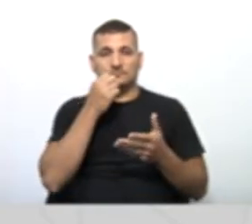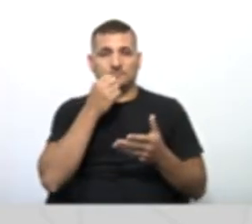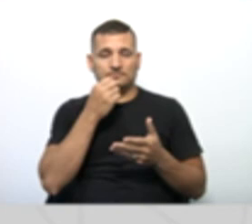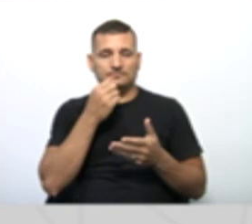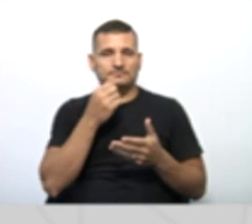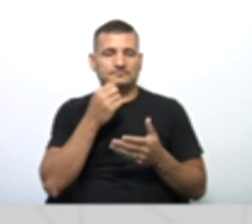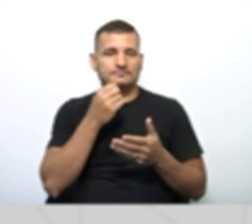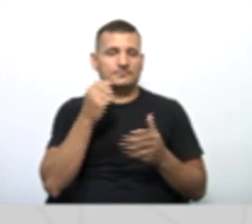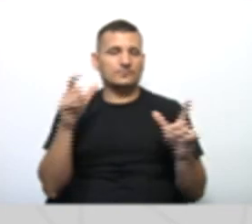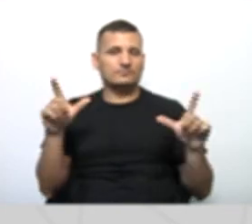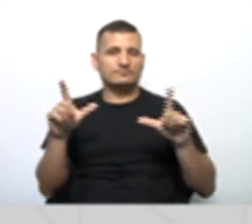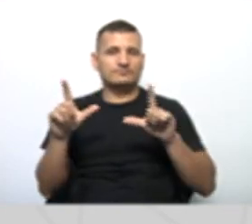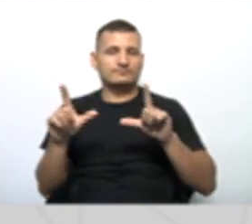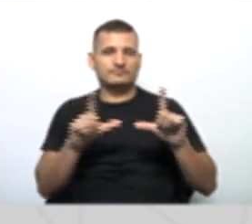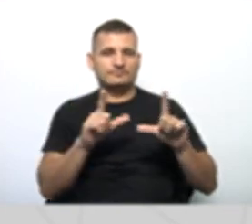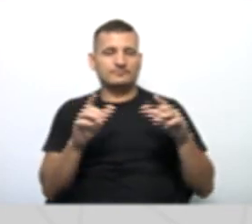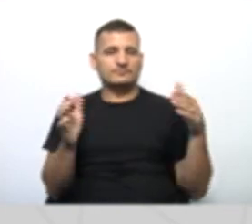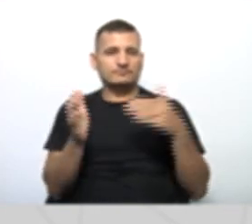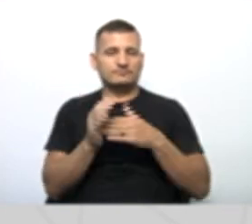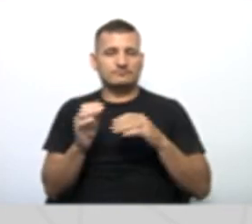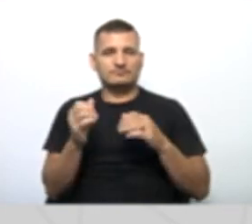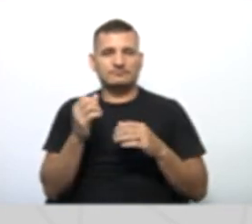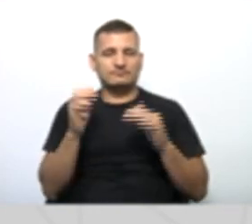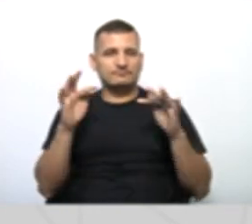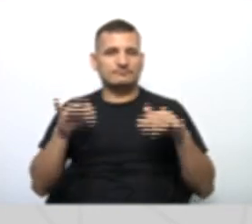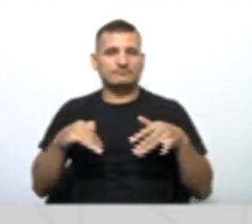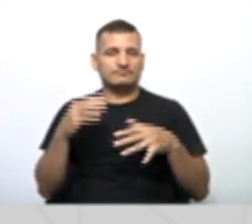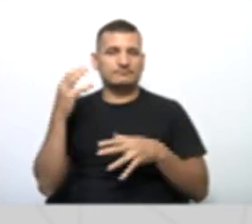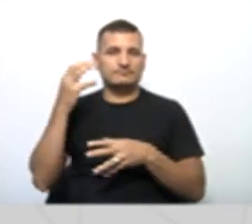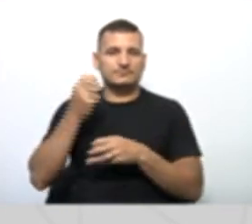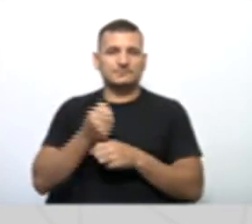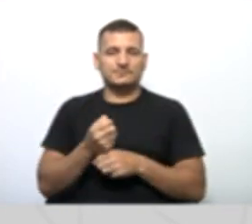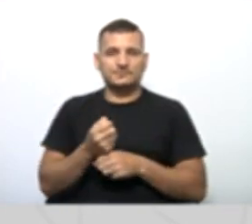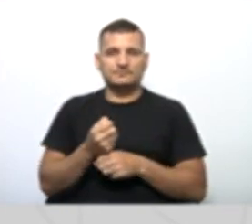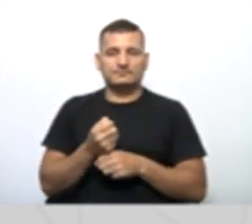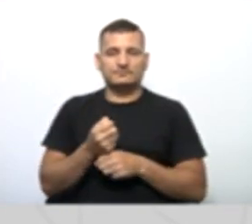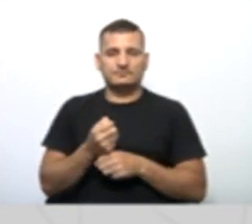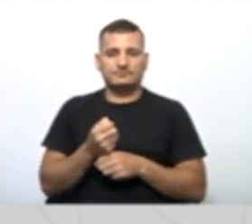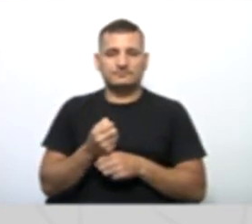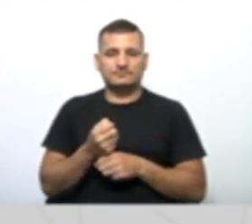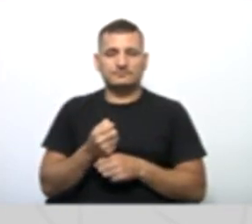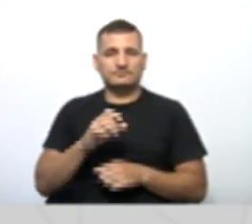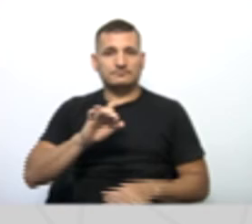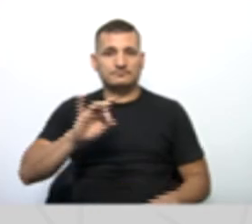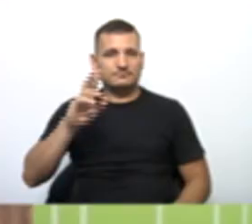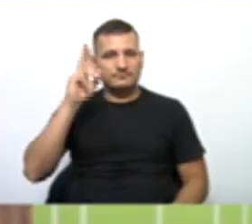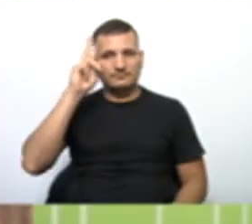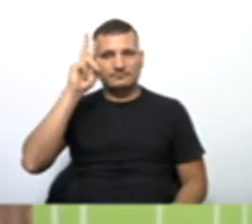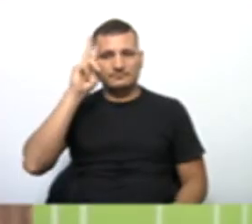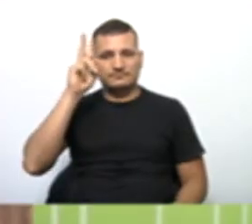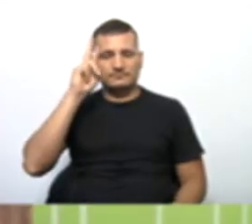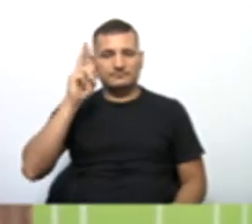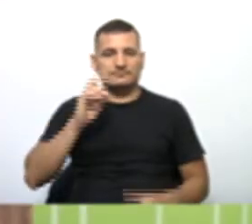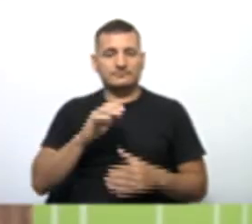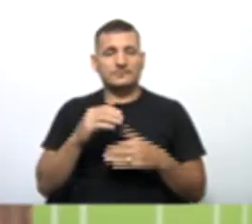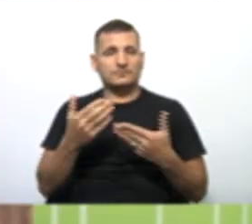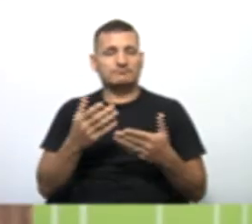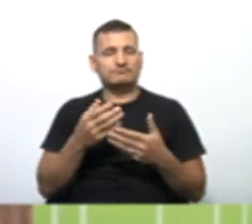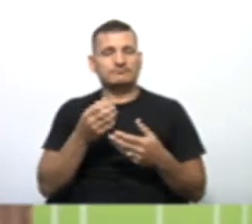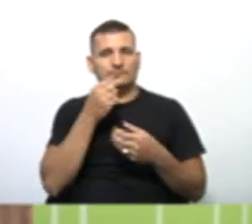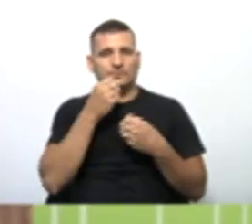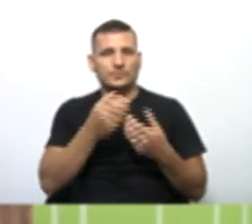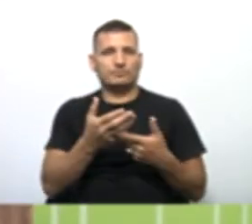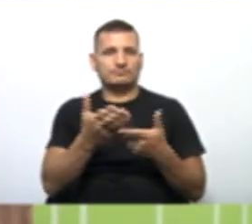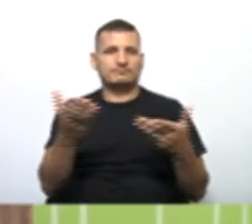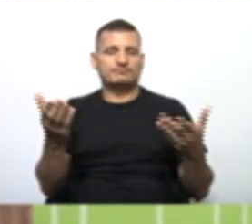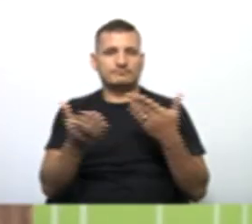gente finaliza aqui a nossa revisão, né, bem rapidinha, só relembrando, e desejamos a vocês